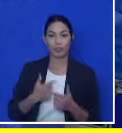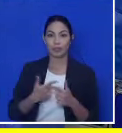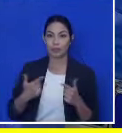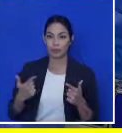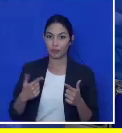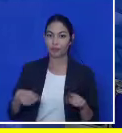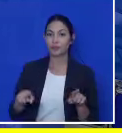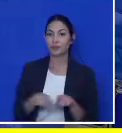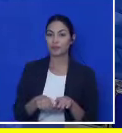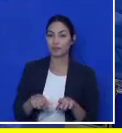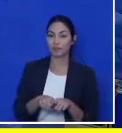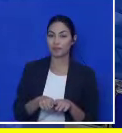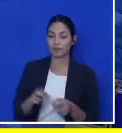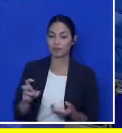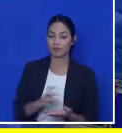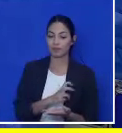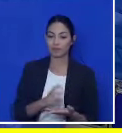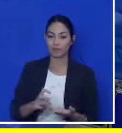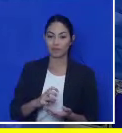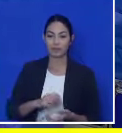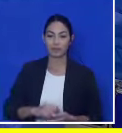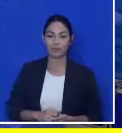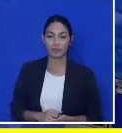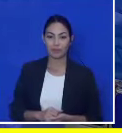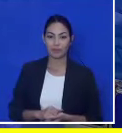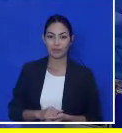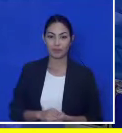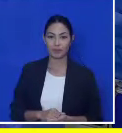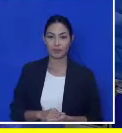Sorte e Quina.